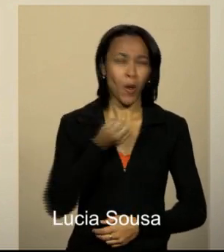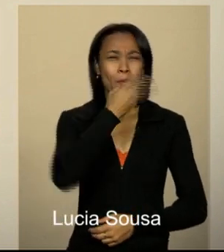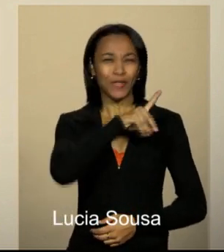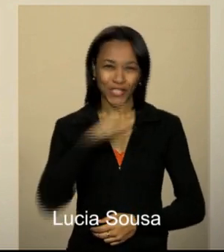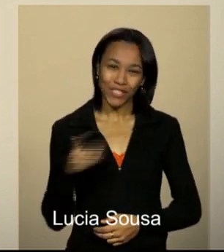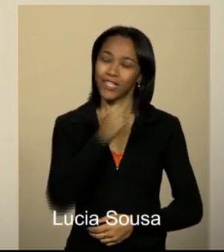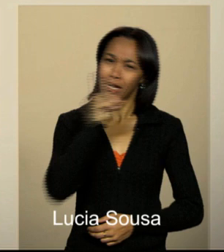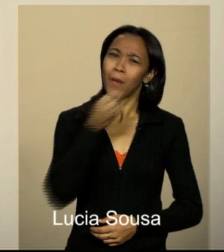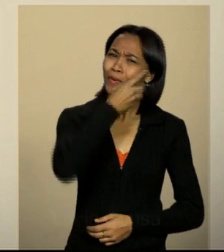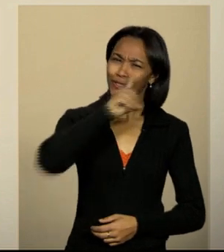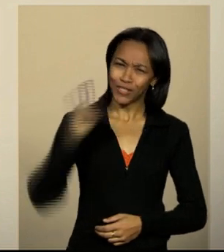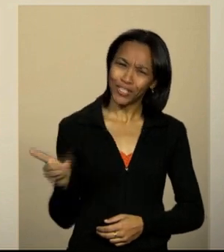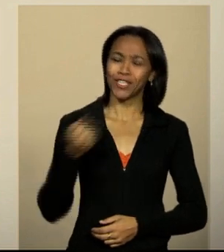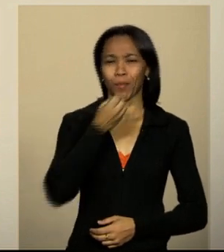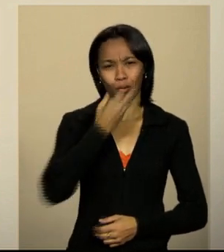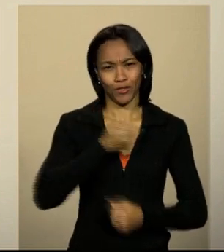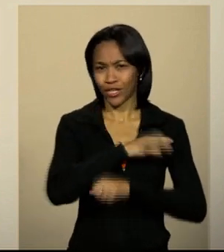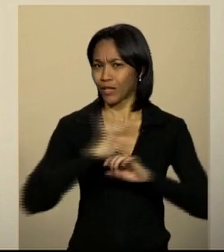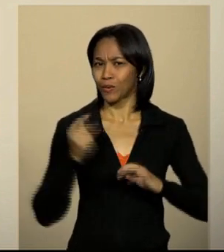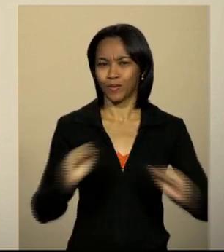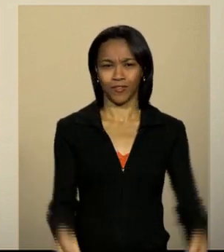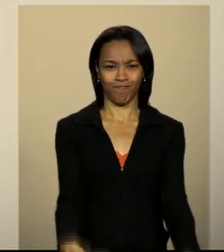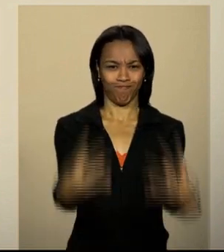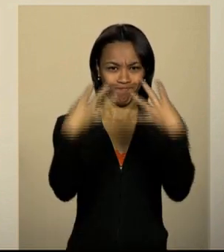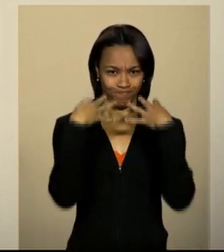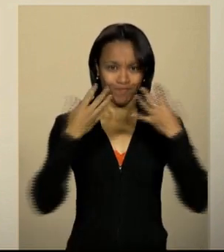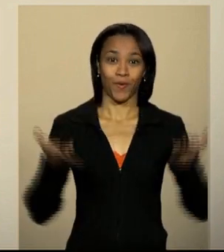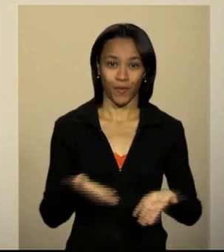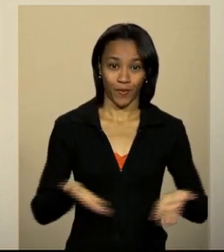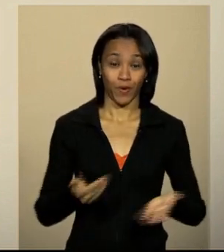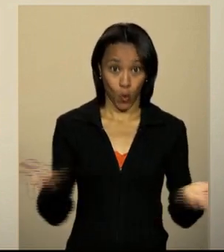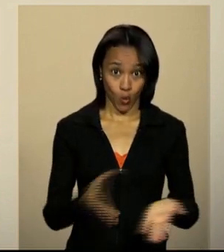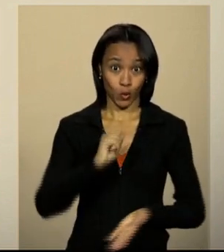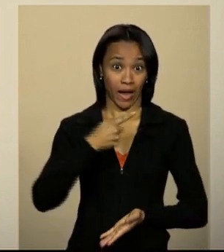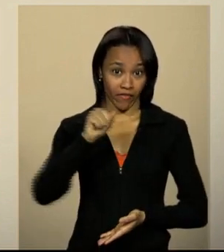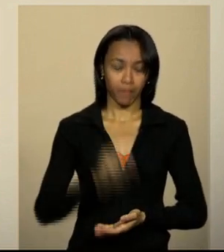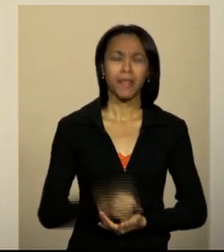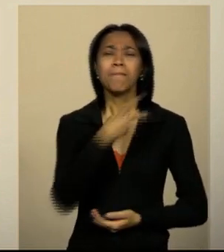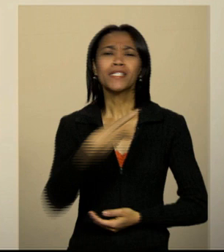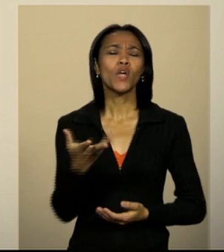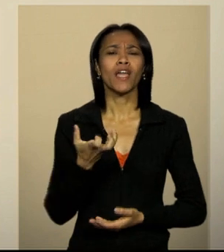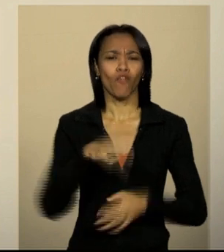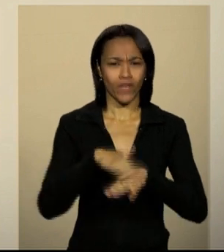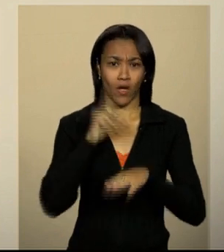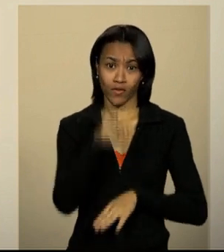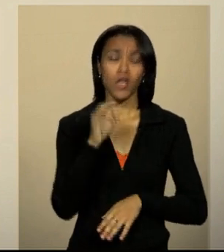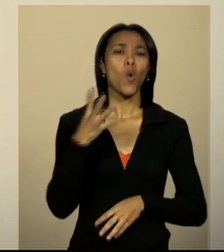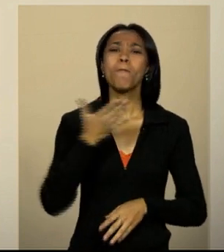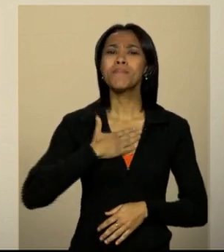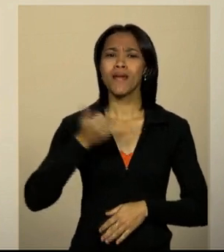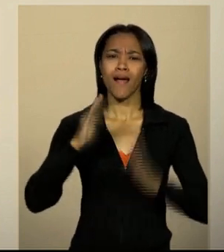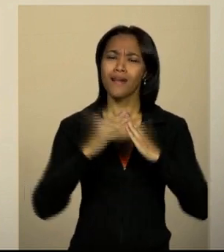presidenta Bom dia Luciano e um bom dia aos nossos ouvintes que nos acompanham aqui no café hoje eu queria falar com a senhora sobre